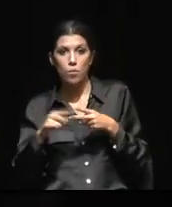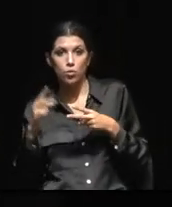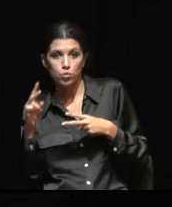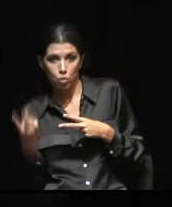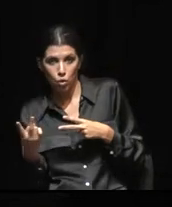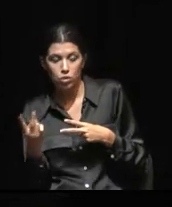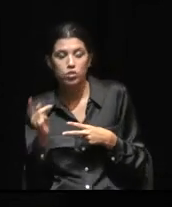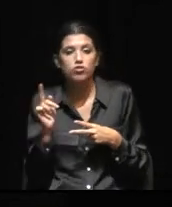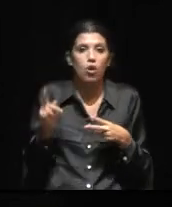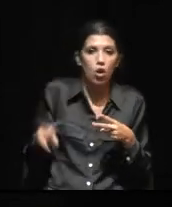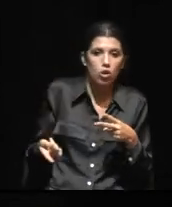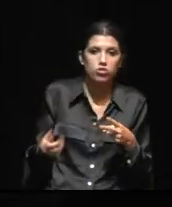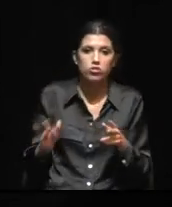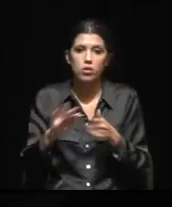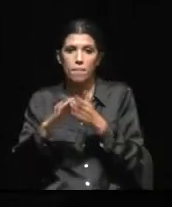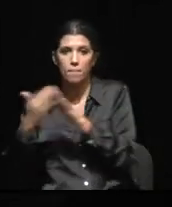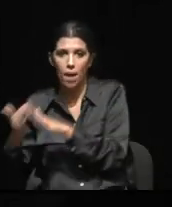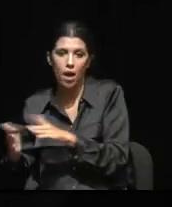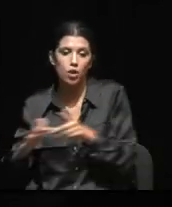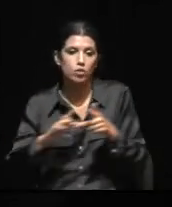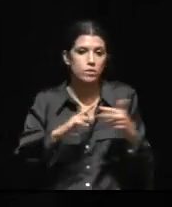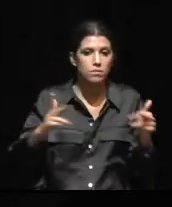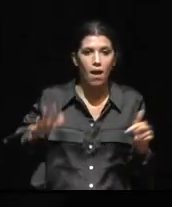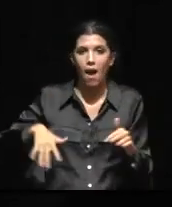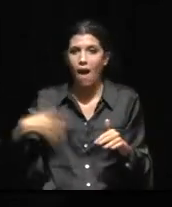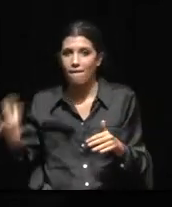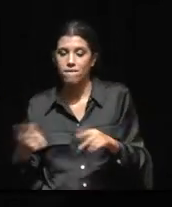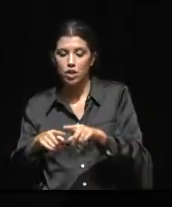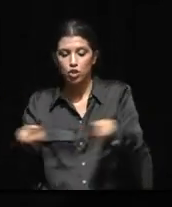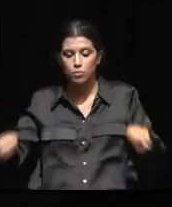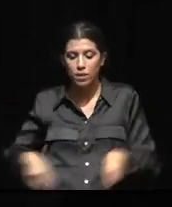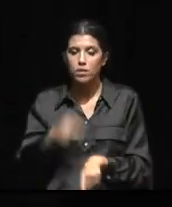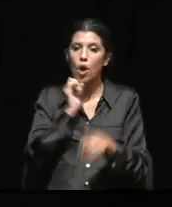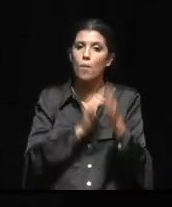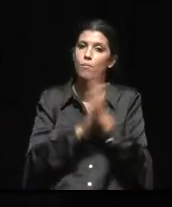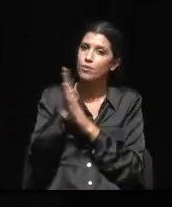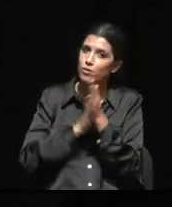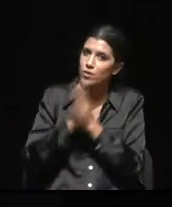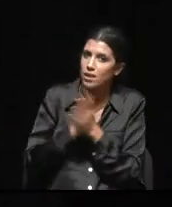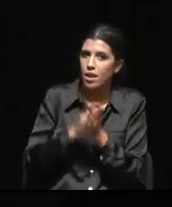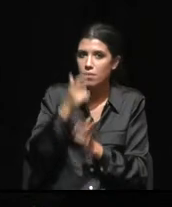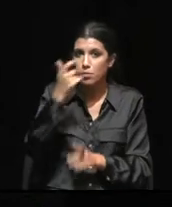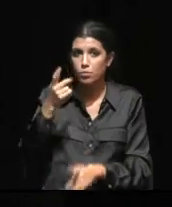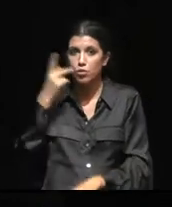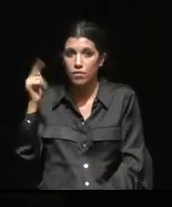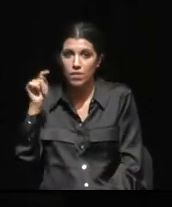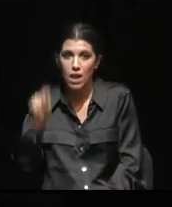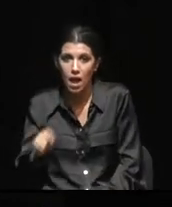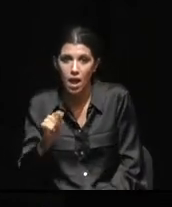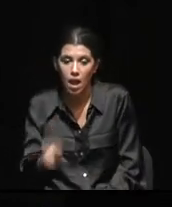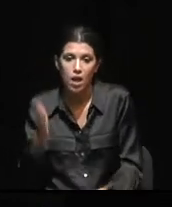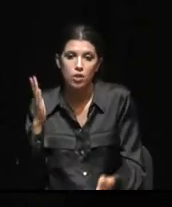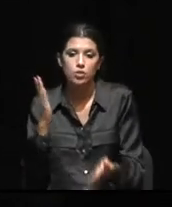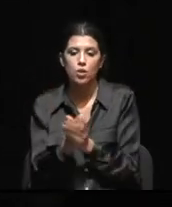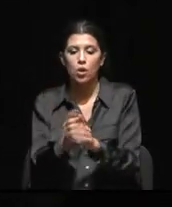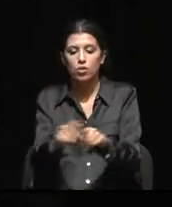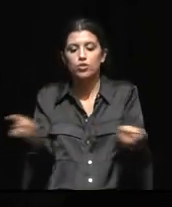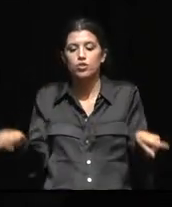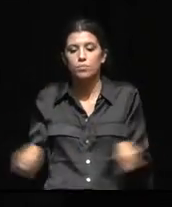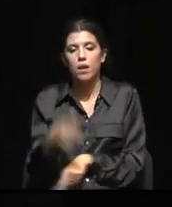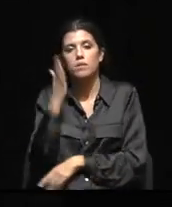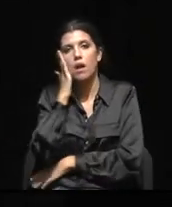pretende tornar os bairros municipais num espaço de oportunidades para os seus moradores não serem só um espaço